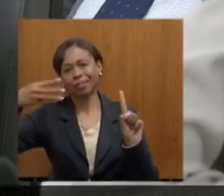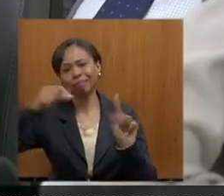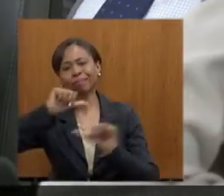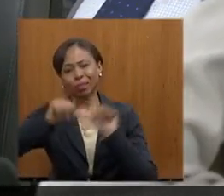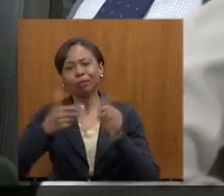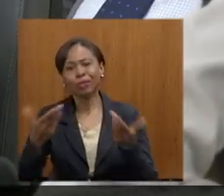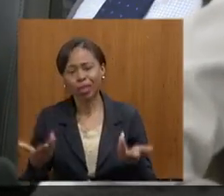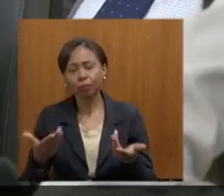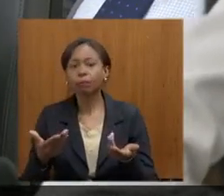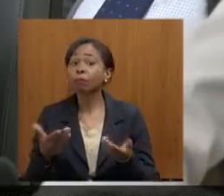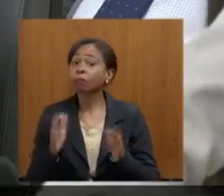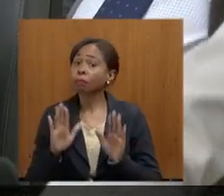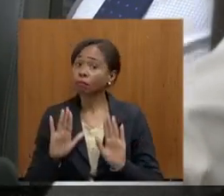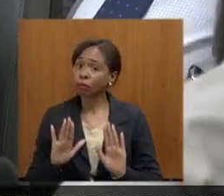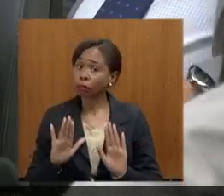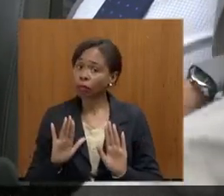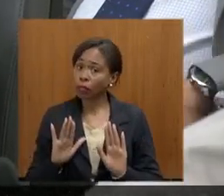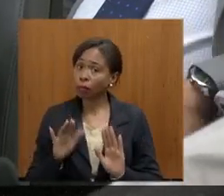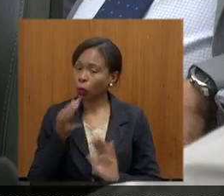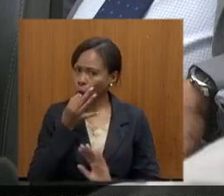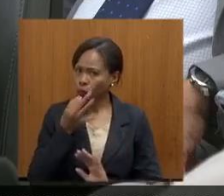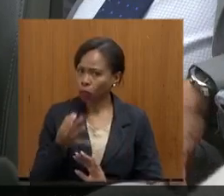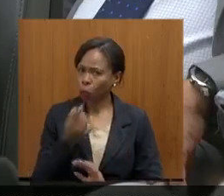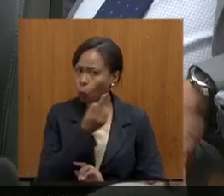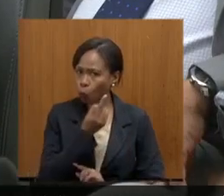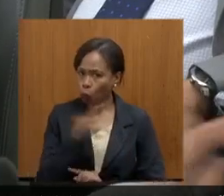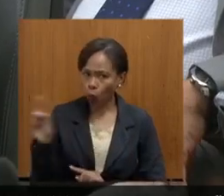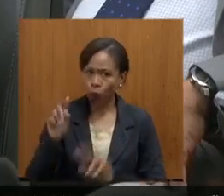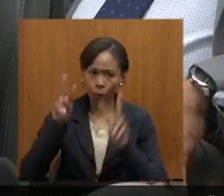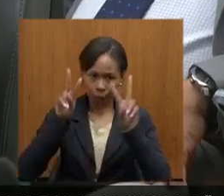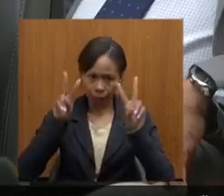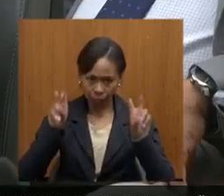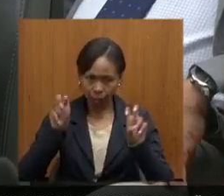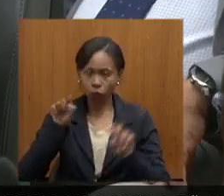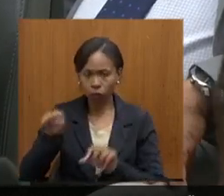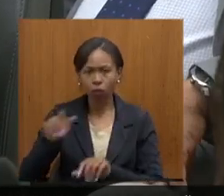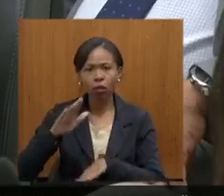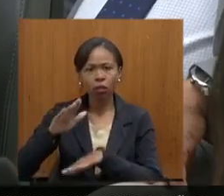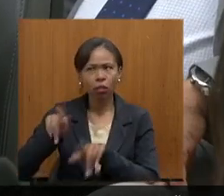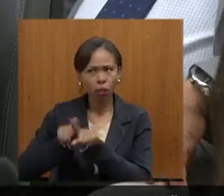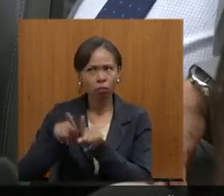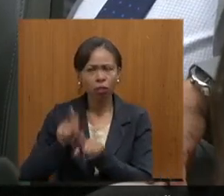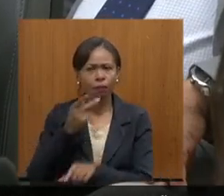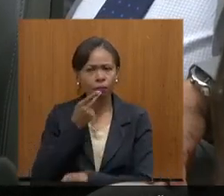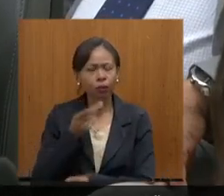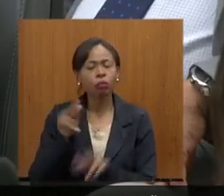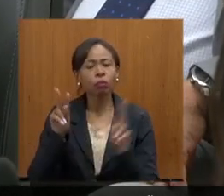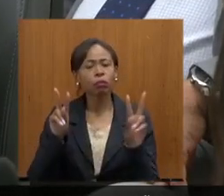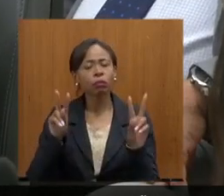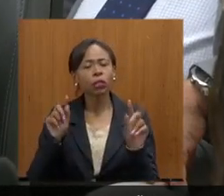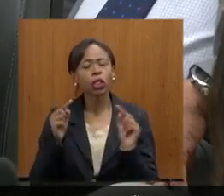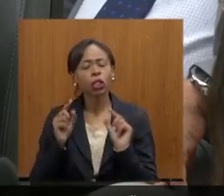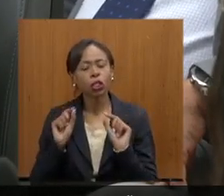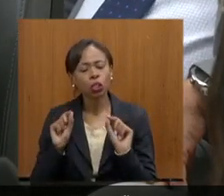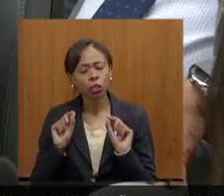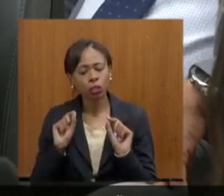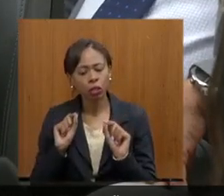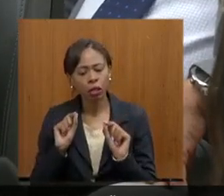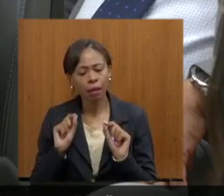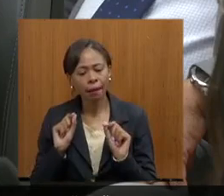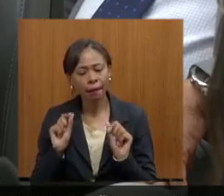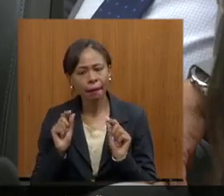e apenas aí para comentar esse último tema e o seu também comentou sobre Esse é